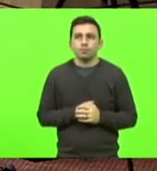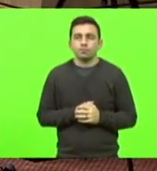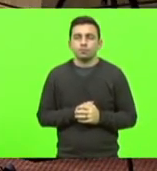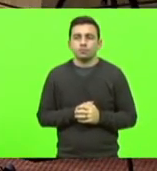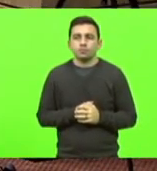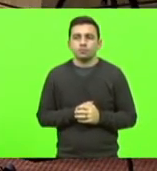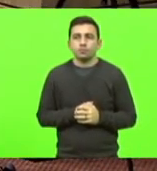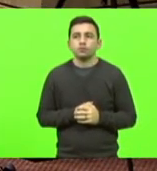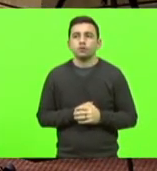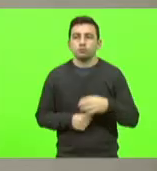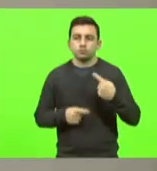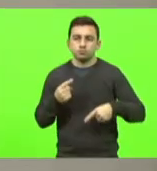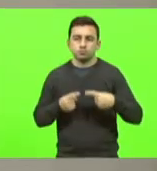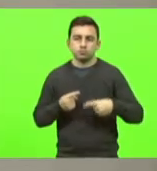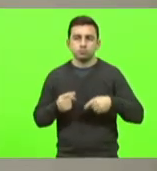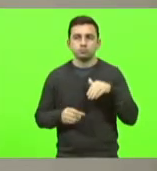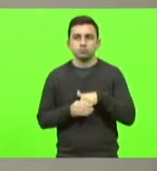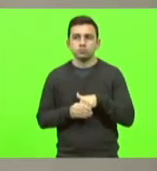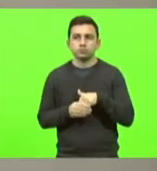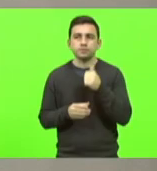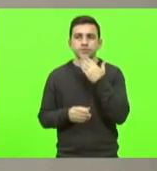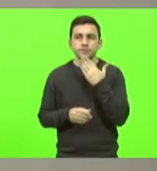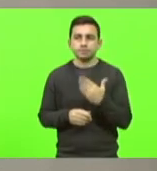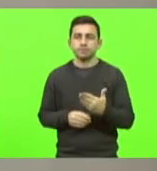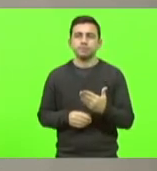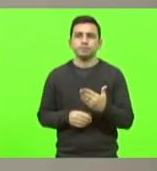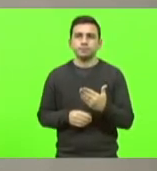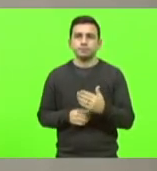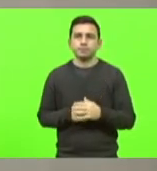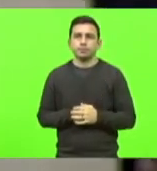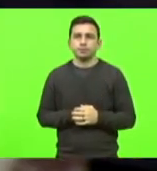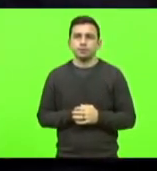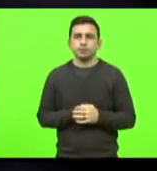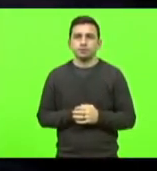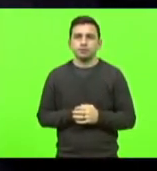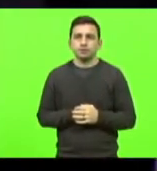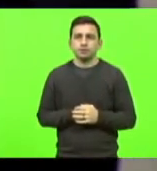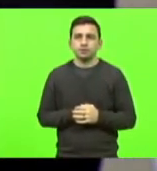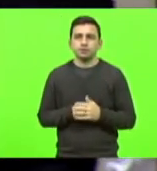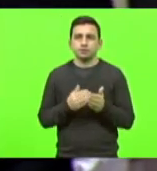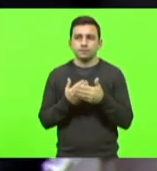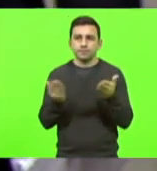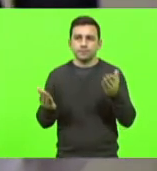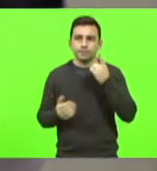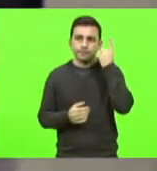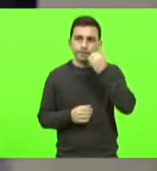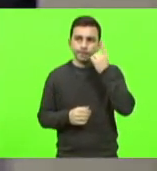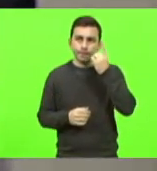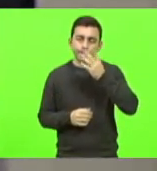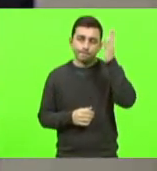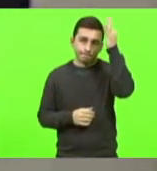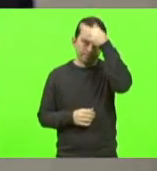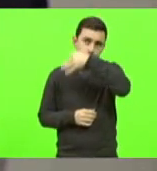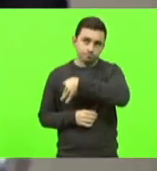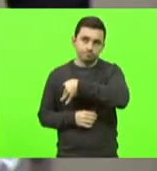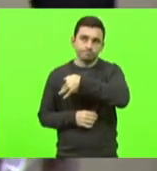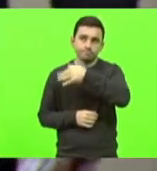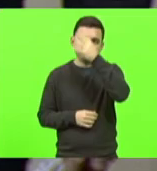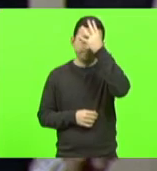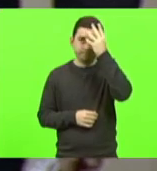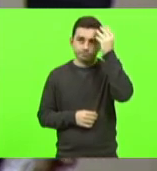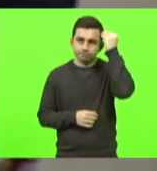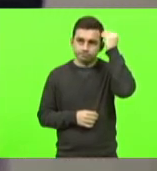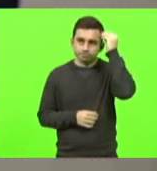em discussão e votação do requerimento Olá senhores deputados Fabiano da Luciane carminatti